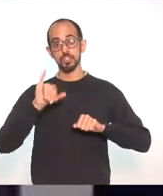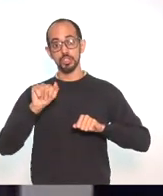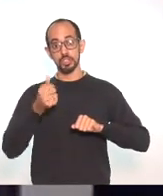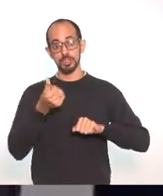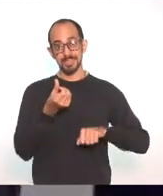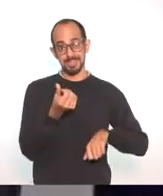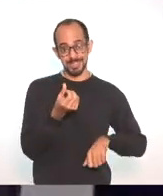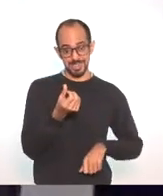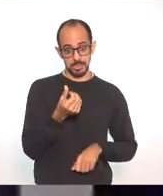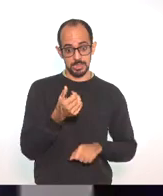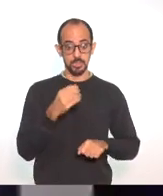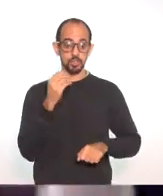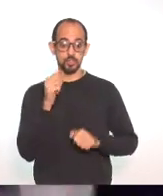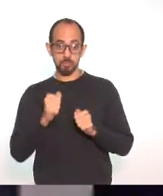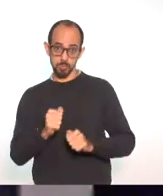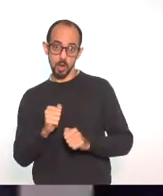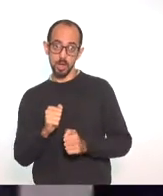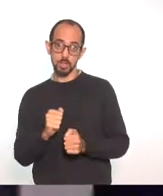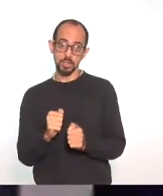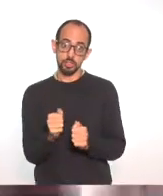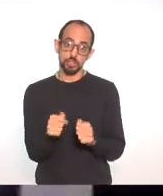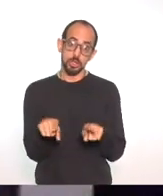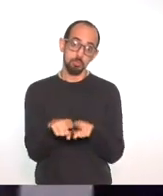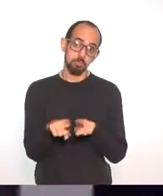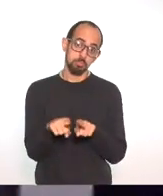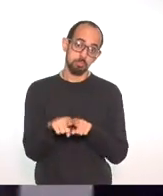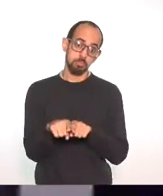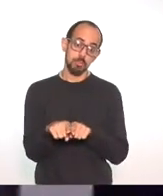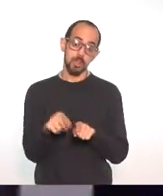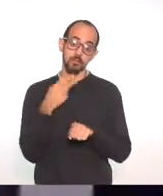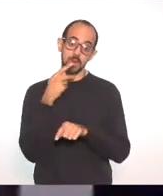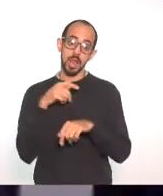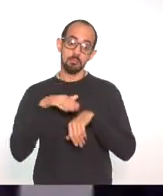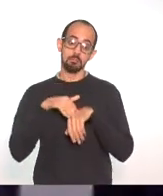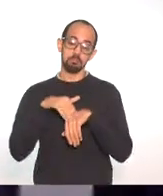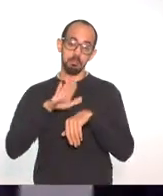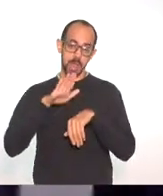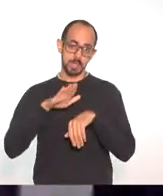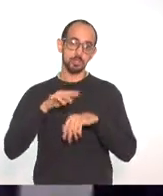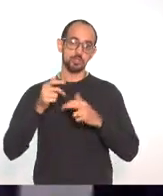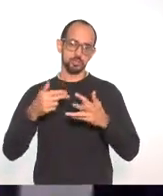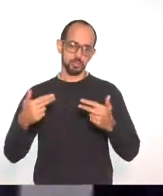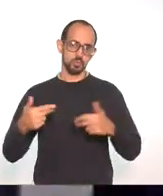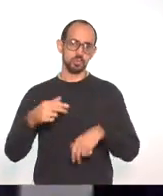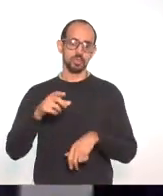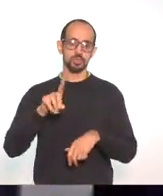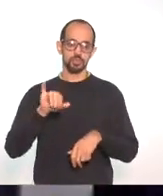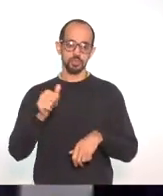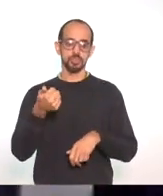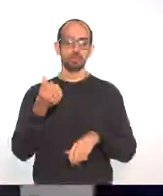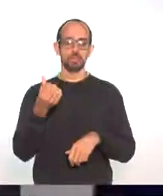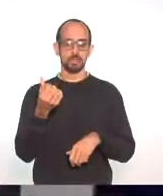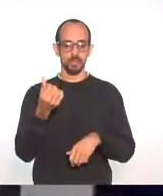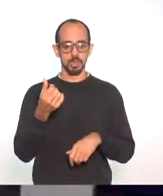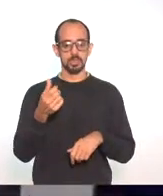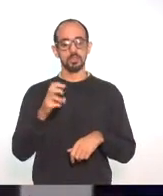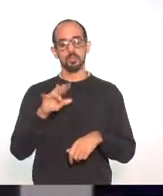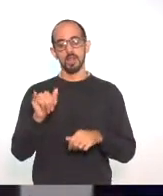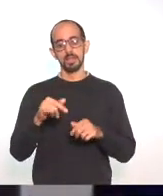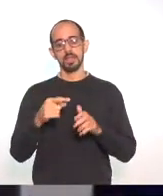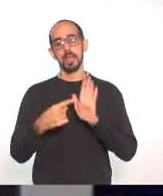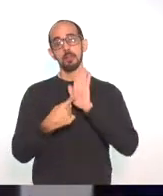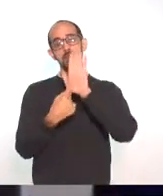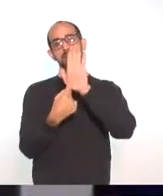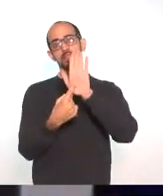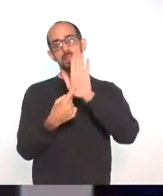eu acho que a gente pode até aprofundar um pouco mais no dia dezesseis da Avenida que vai haver pegamos a apresentação do plano de trabalho